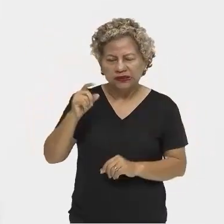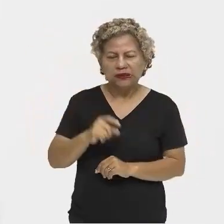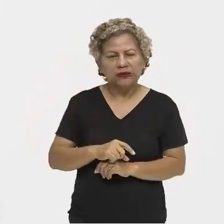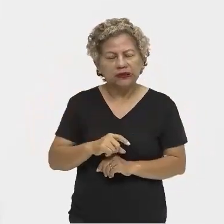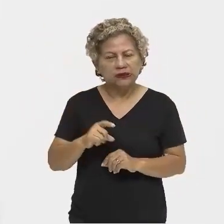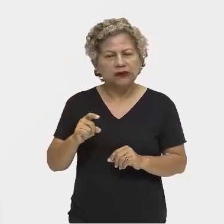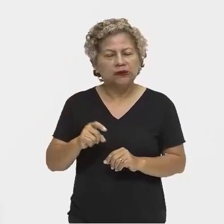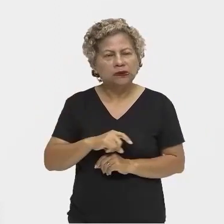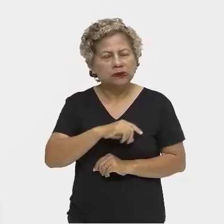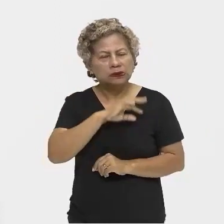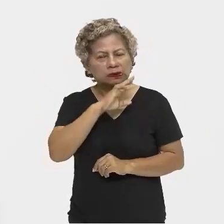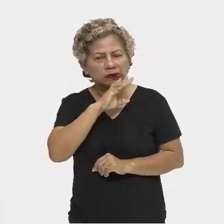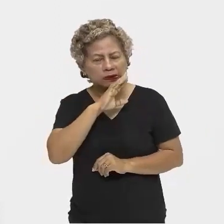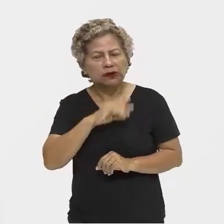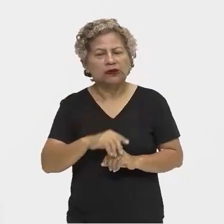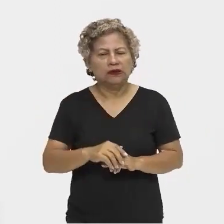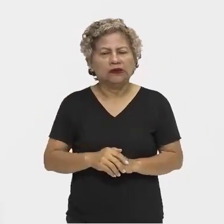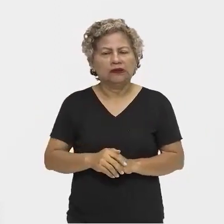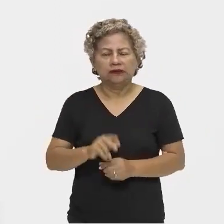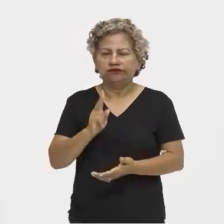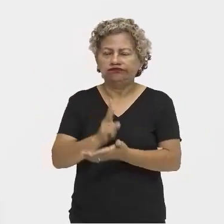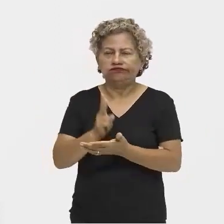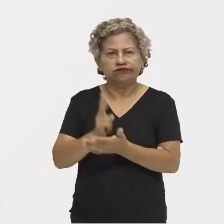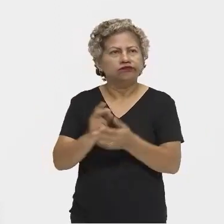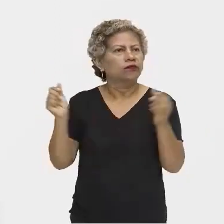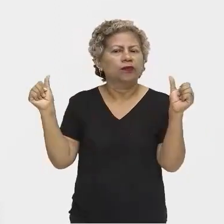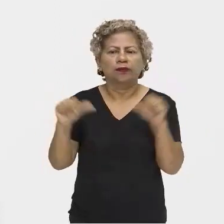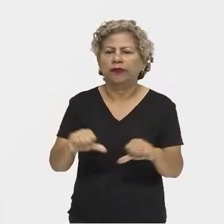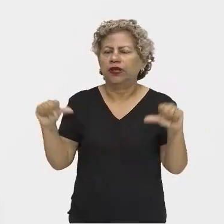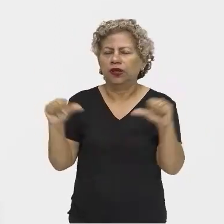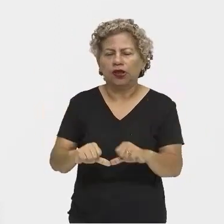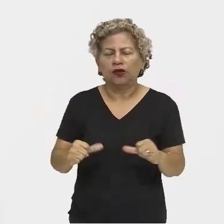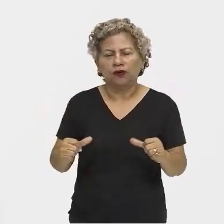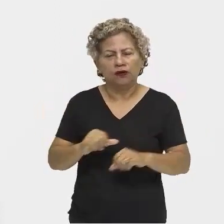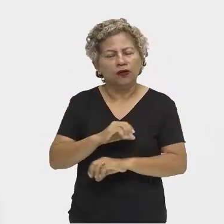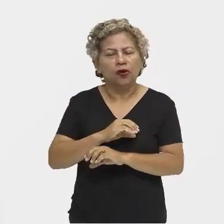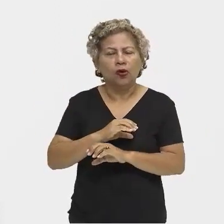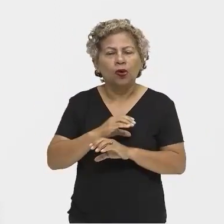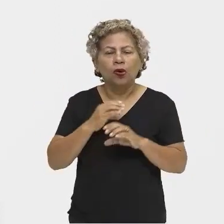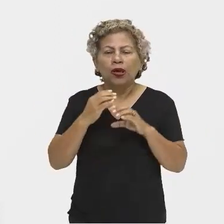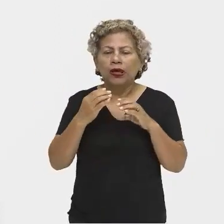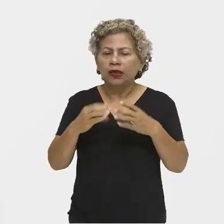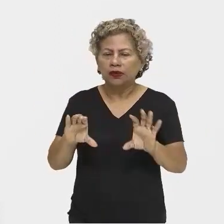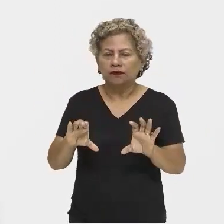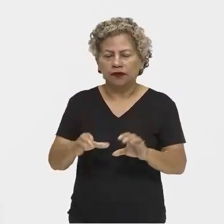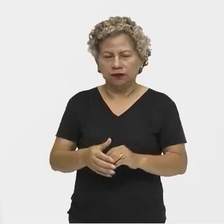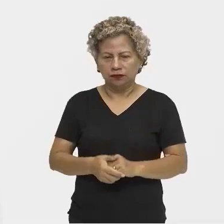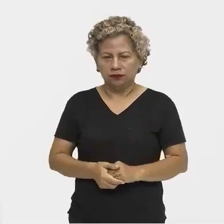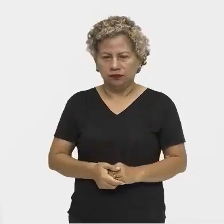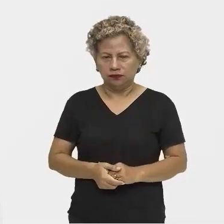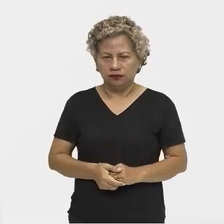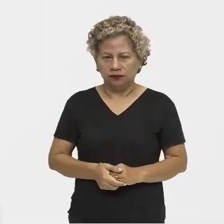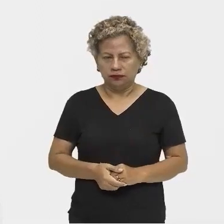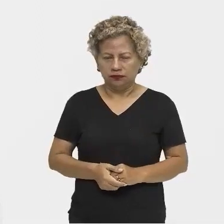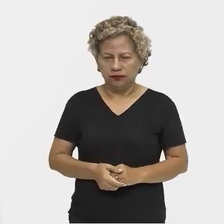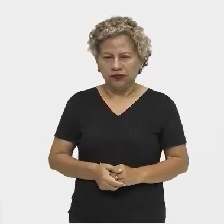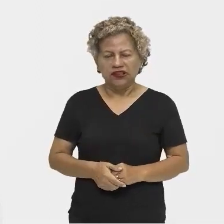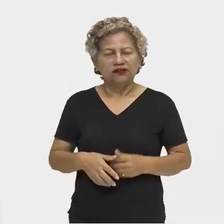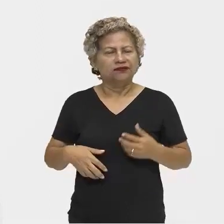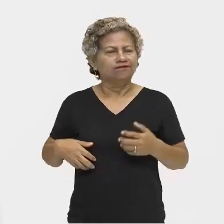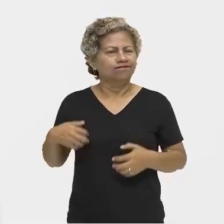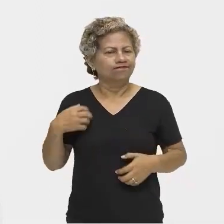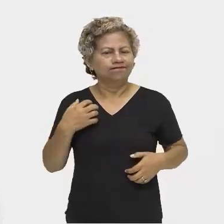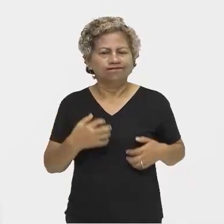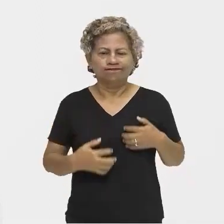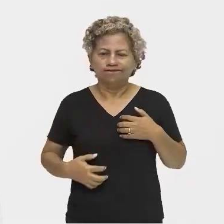acontecem. Pensamos no pior. Nossa, vai ser horrível. esse medo causa essa angústia